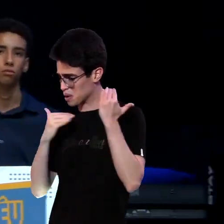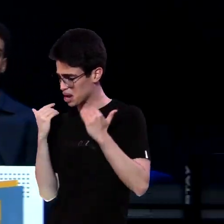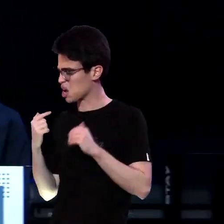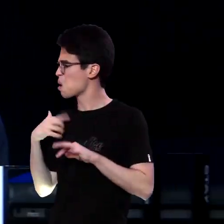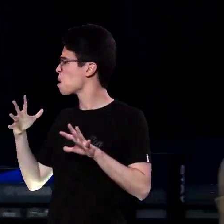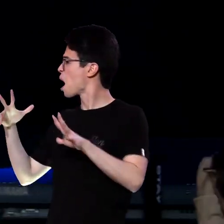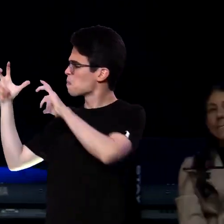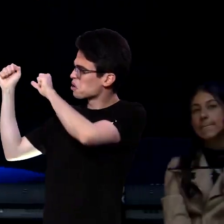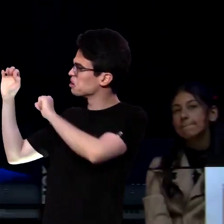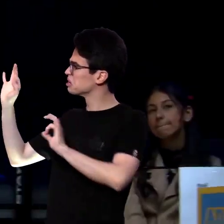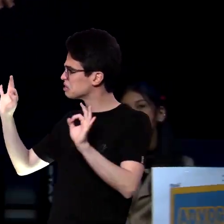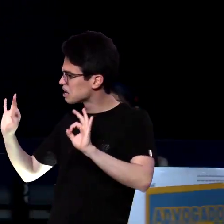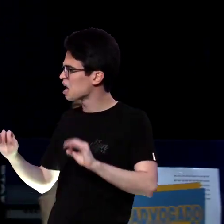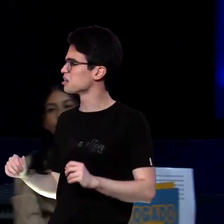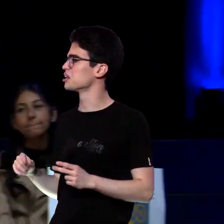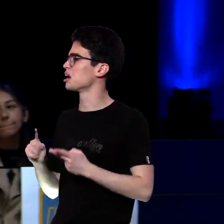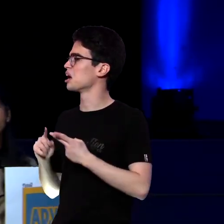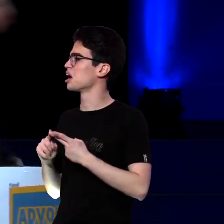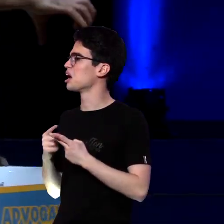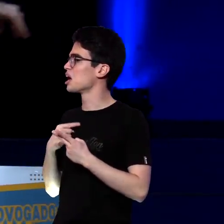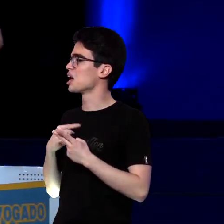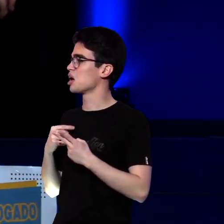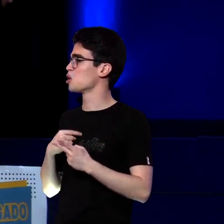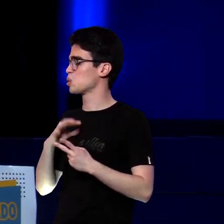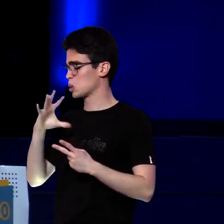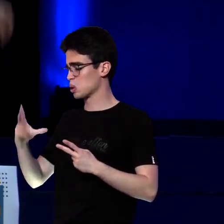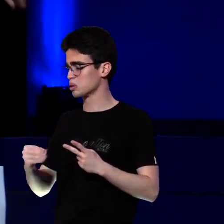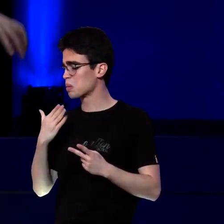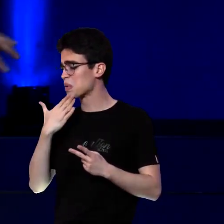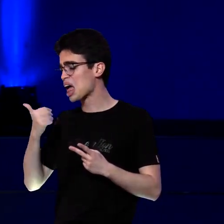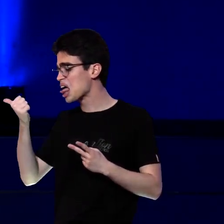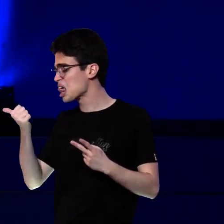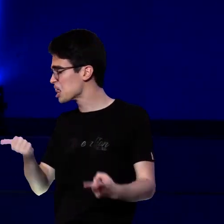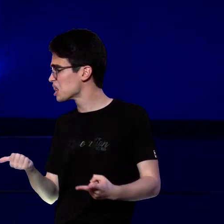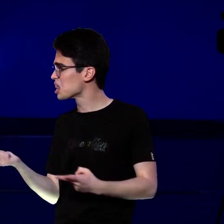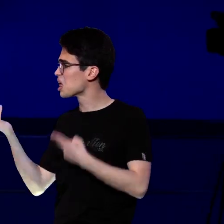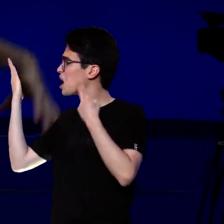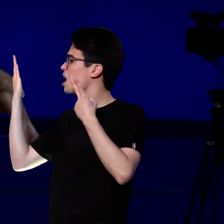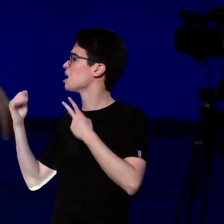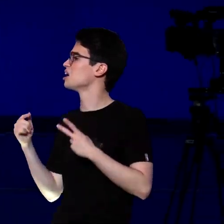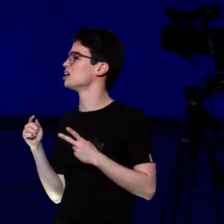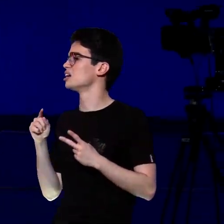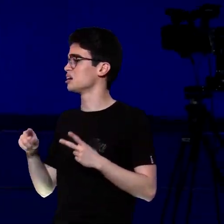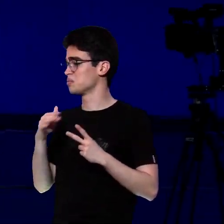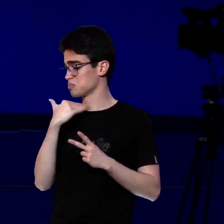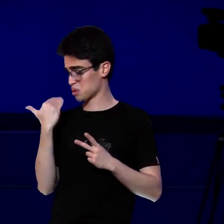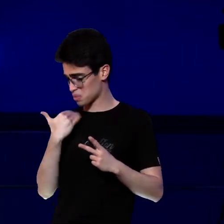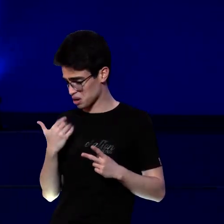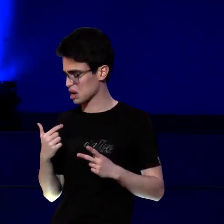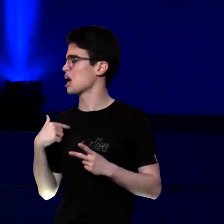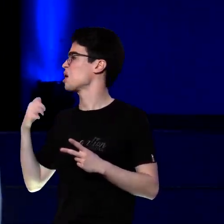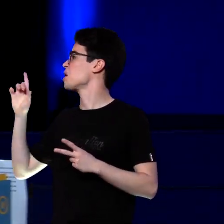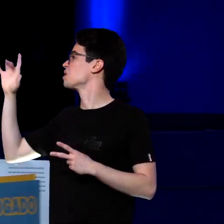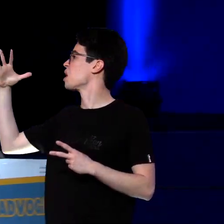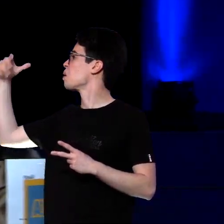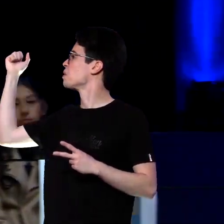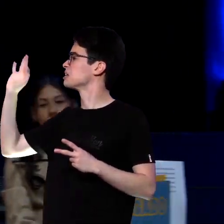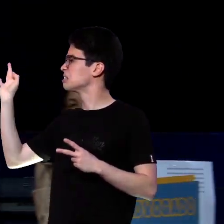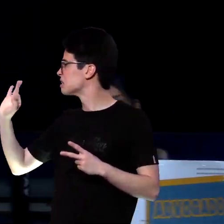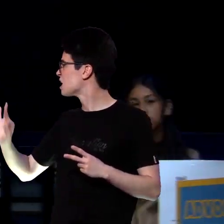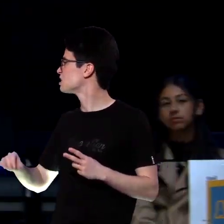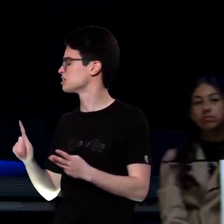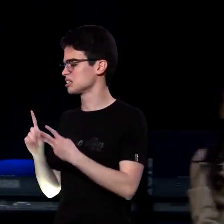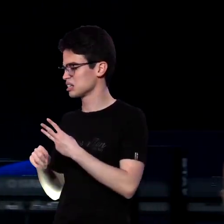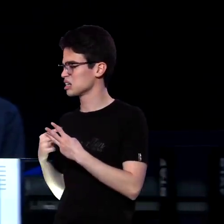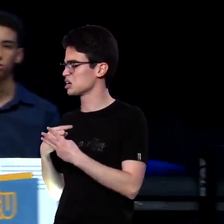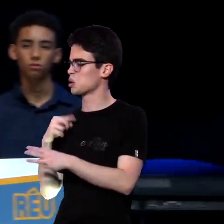Deus. Eu oferecia para Deus o melhor do que eu tinha do meu gado, quando o meu gado morreu eu não amaldiçoei a Deus. Eu cuidava